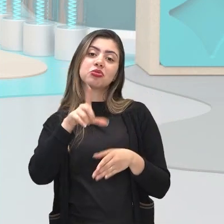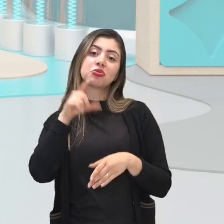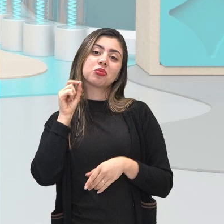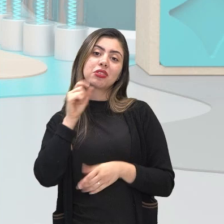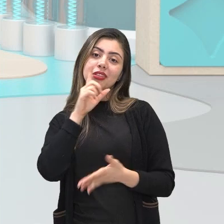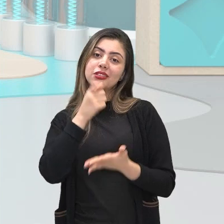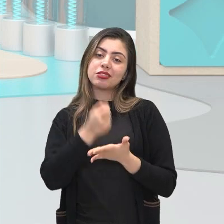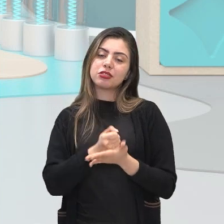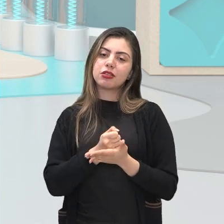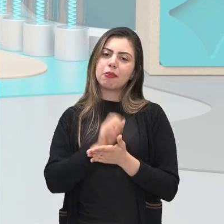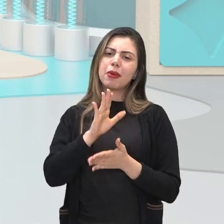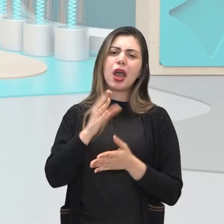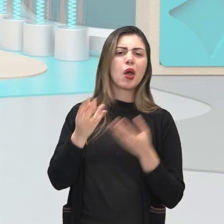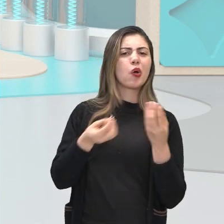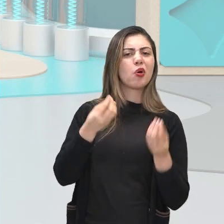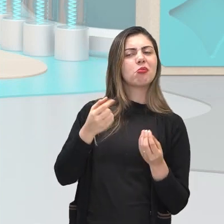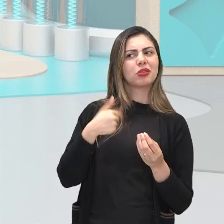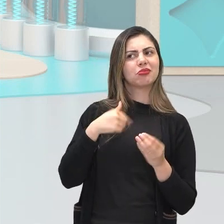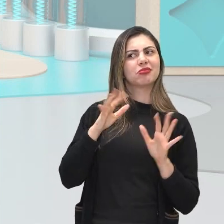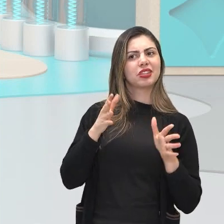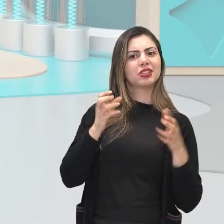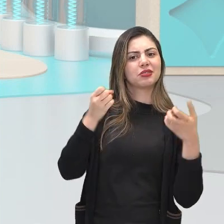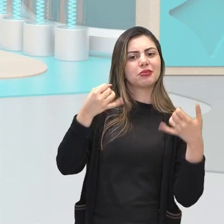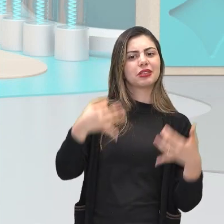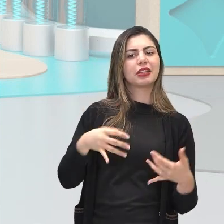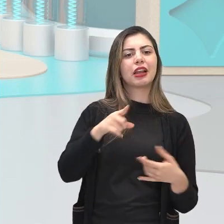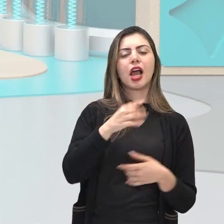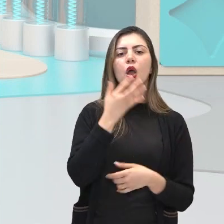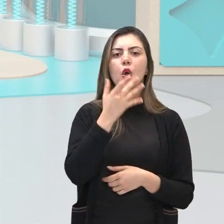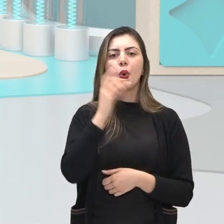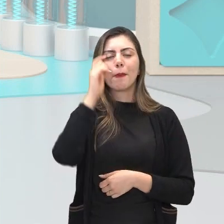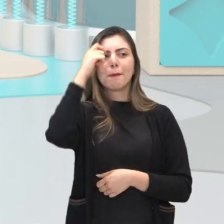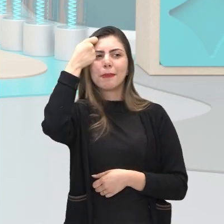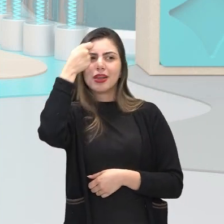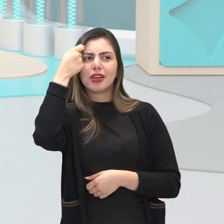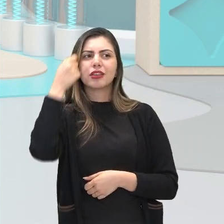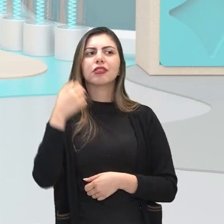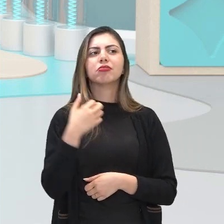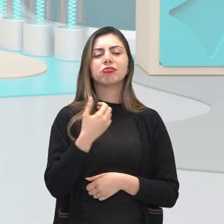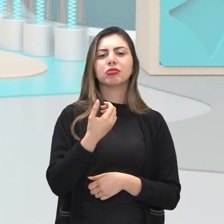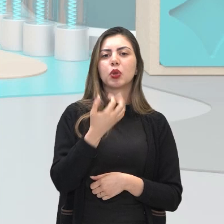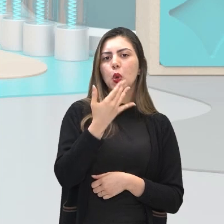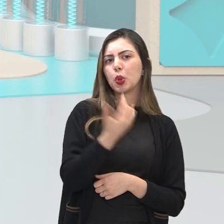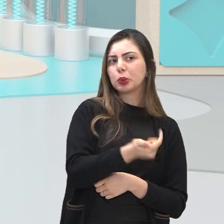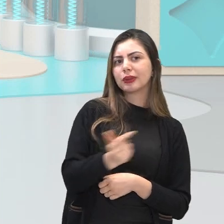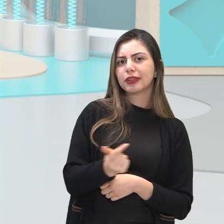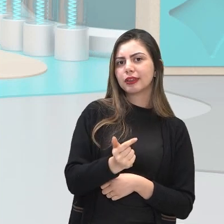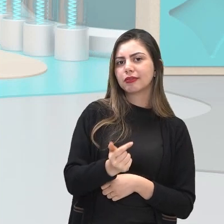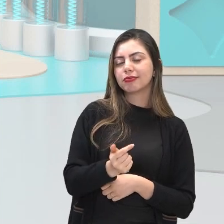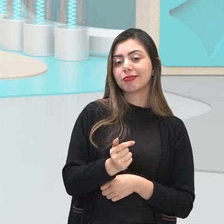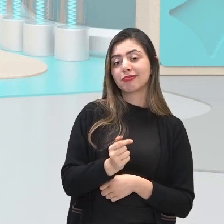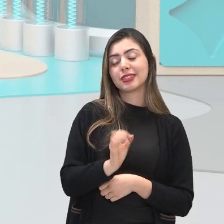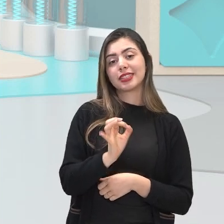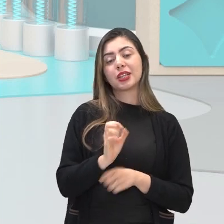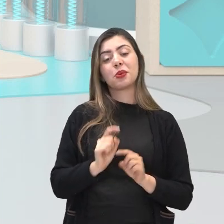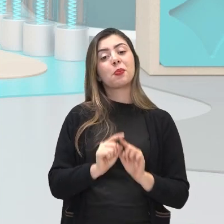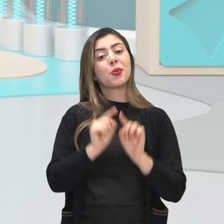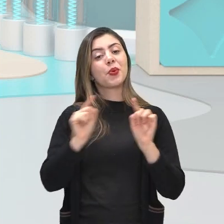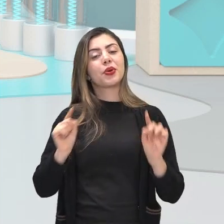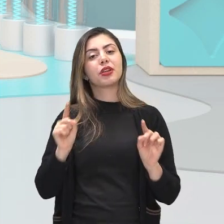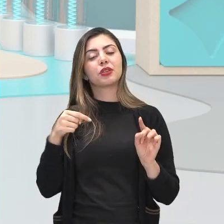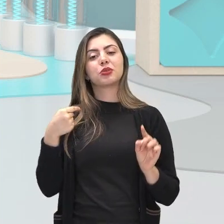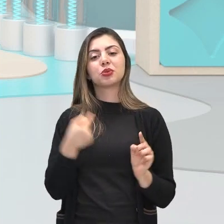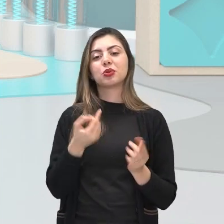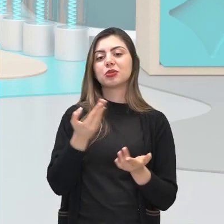Como assim? Acabamos de ver que o preto poderia ser ausência de cor. Pois é, mas aqui vamos perceber